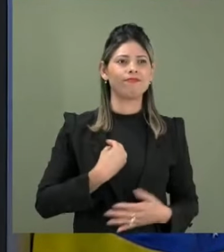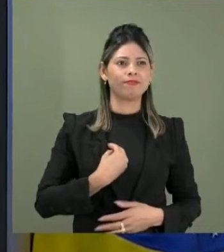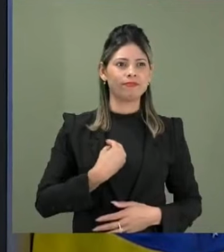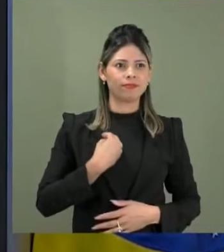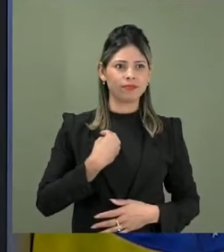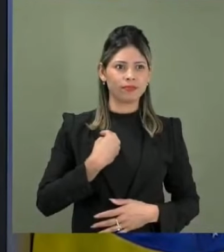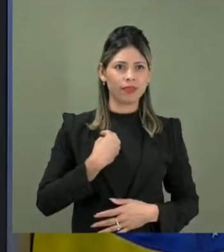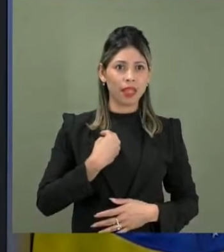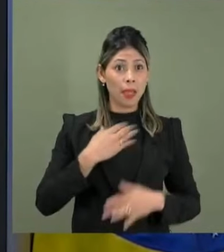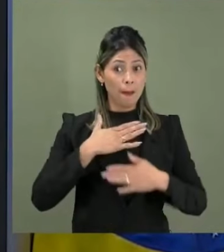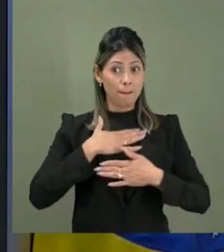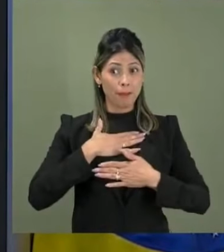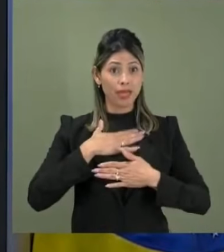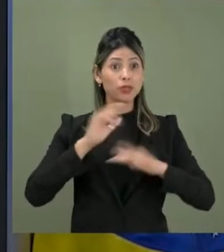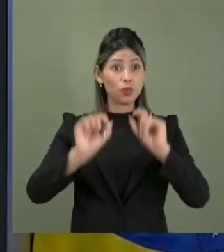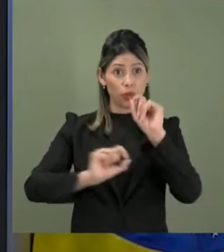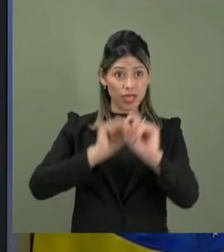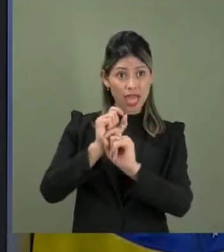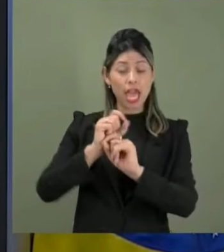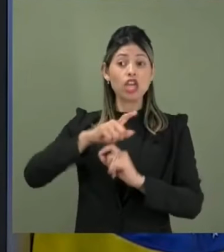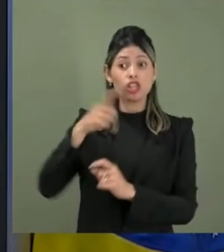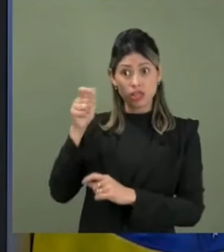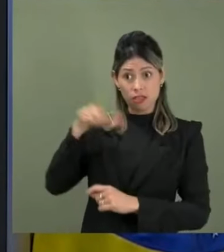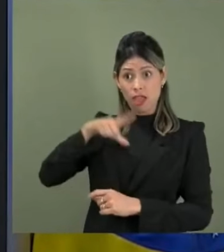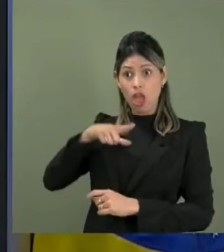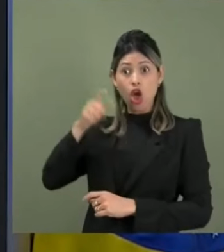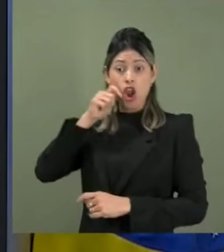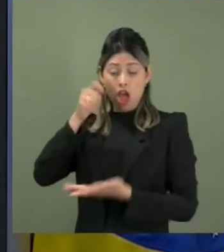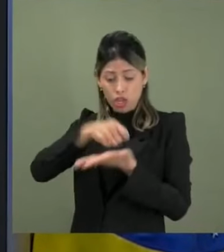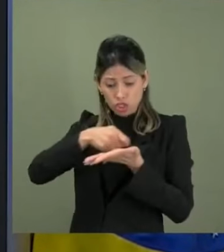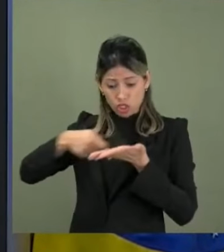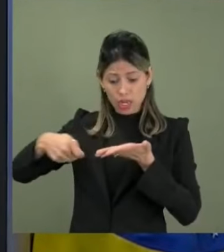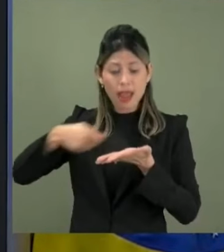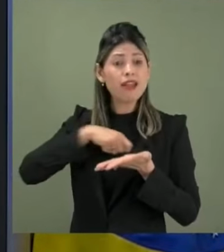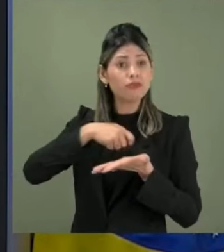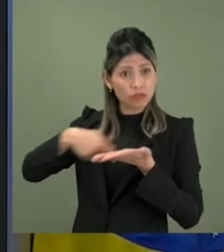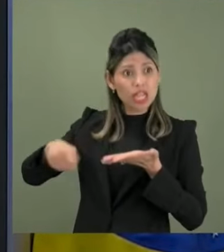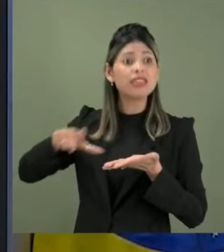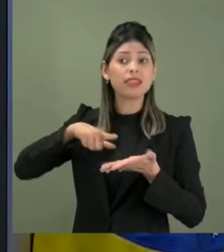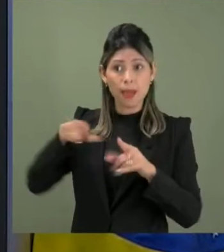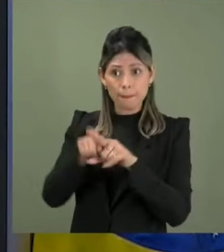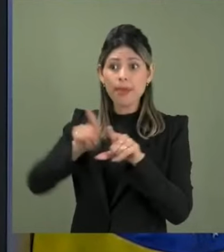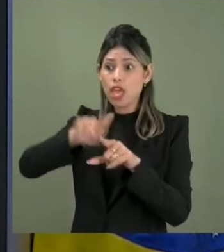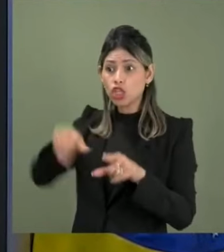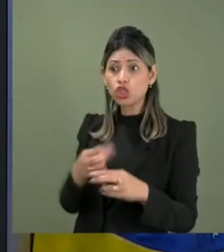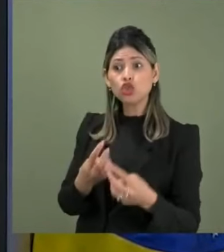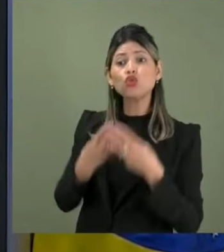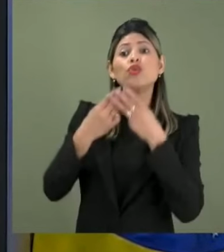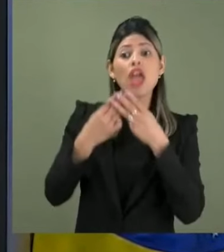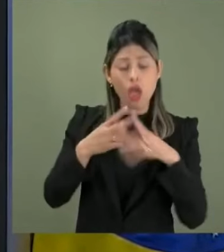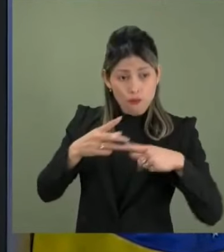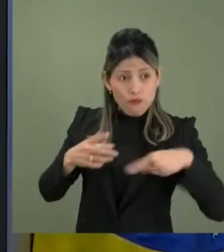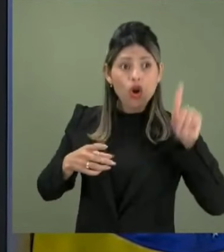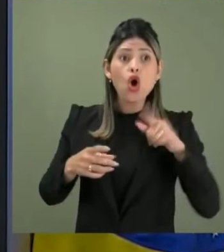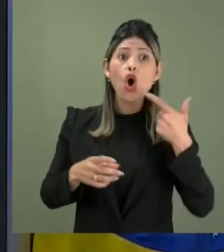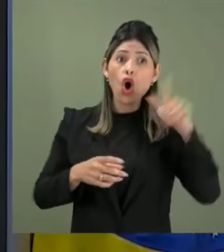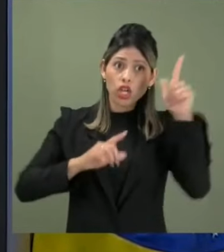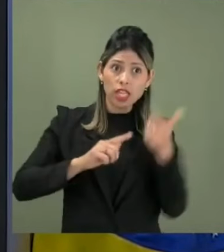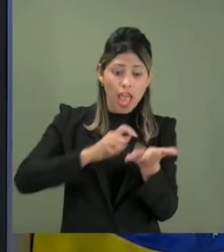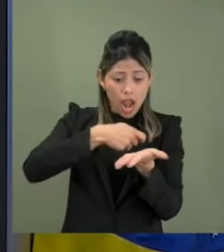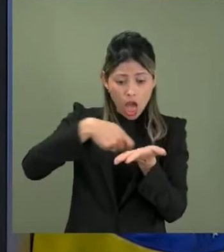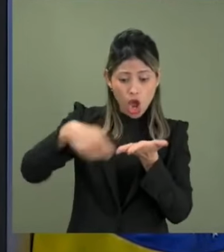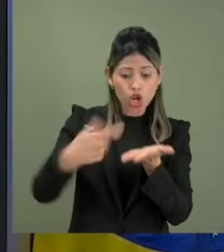O grande escritor italiano Primo Levi escreveu um livro, ele era um grande escritor, era judeu e foi para Auschwitz. Ele escreveu um livro